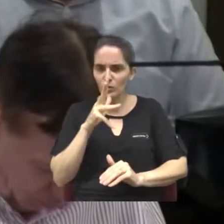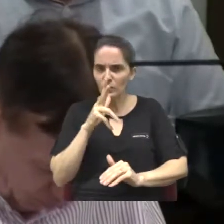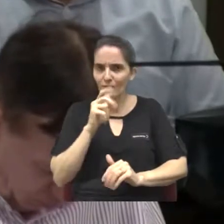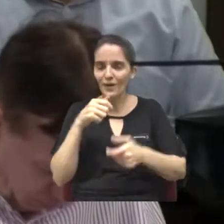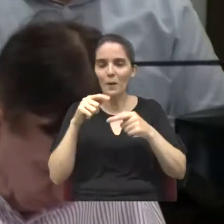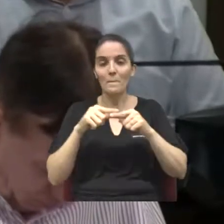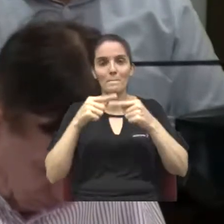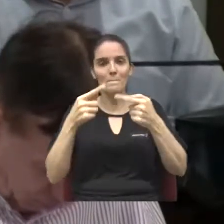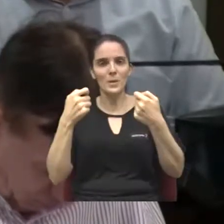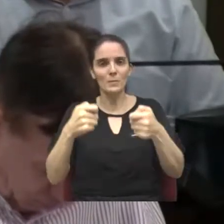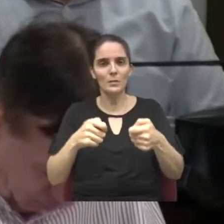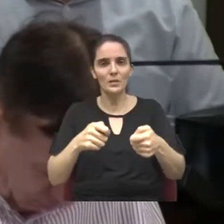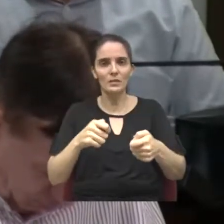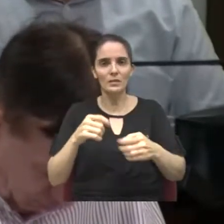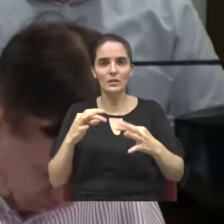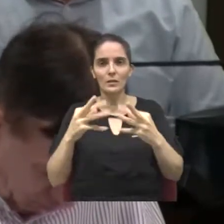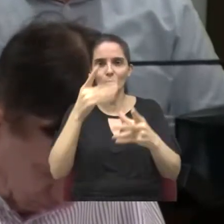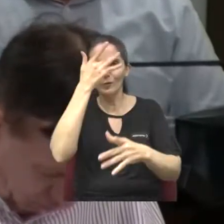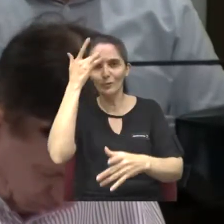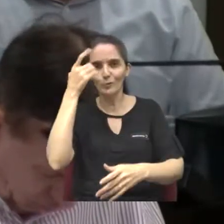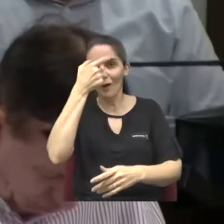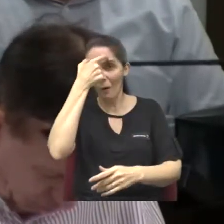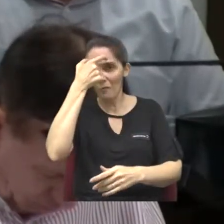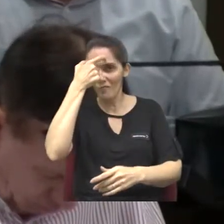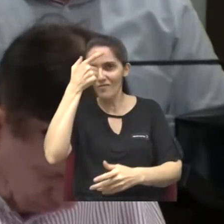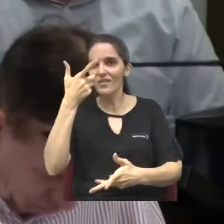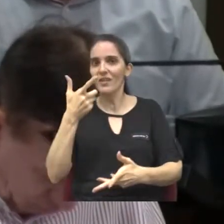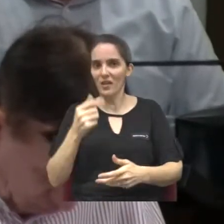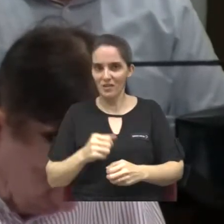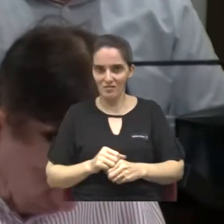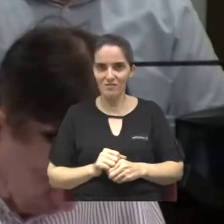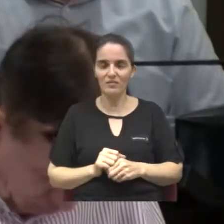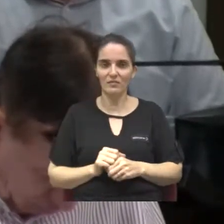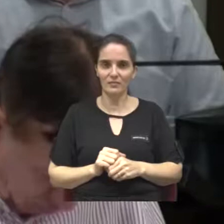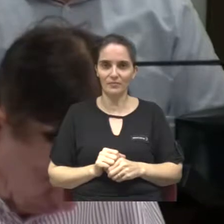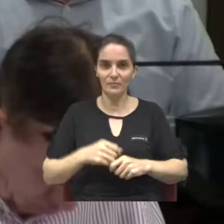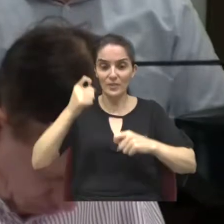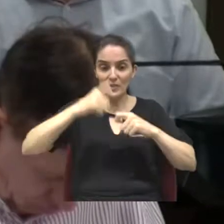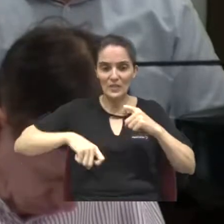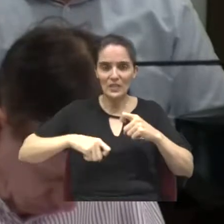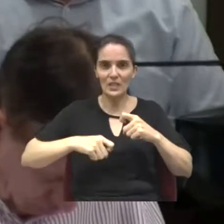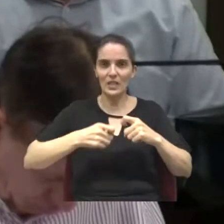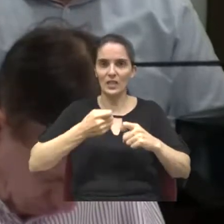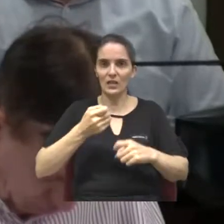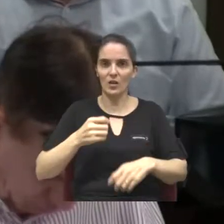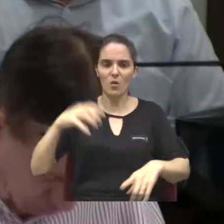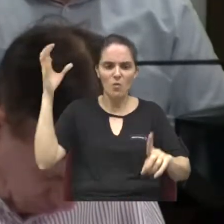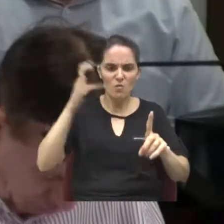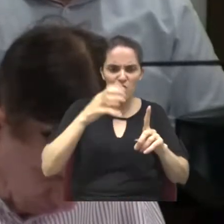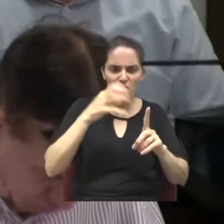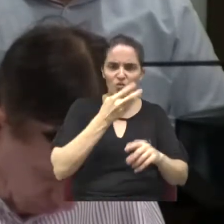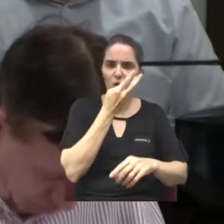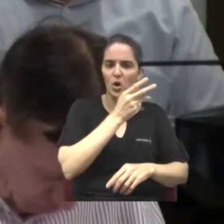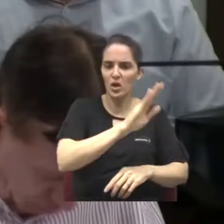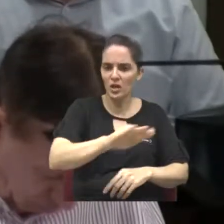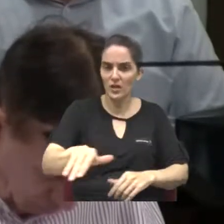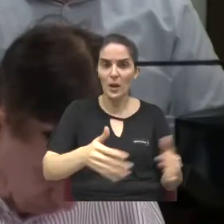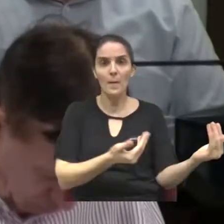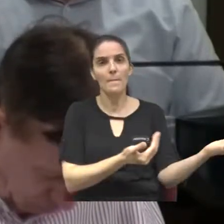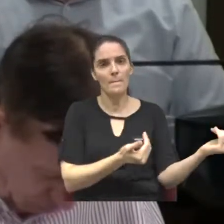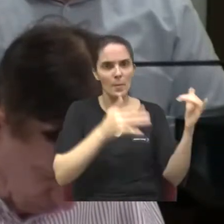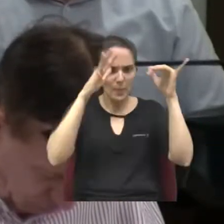conscientizar as pessoas de que abuso de criança, de menor e de adolescente é